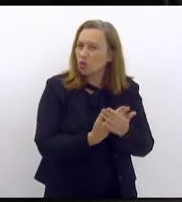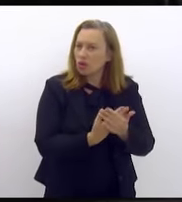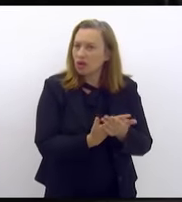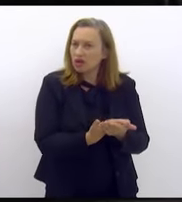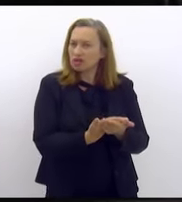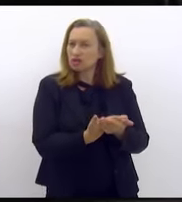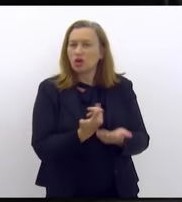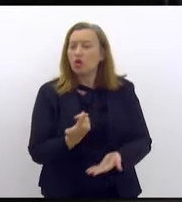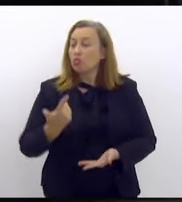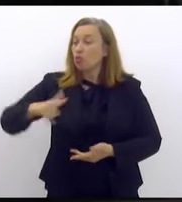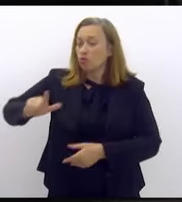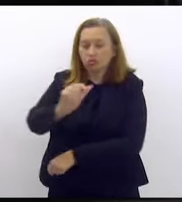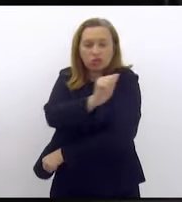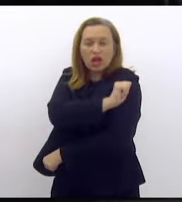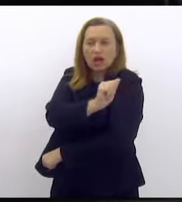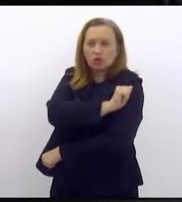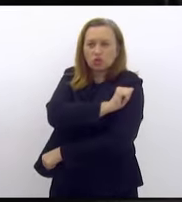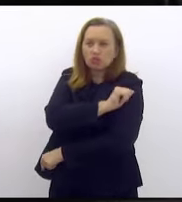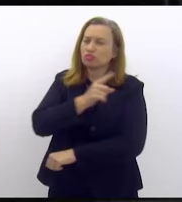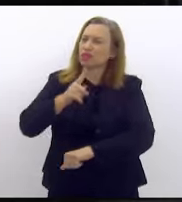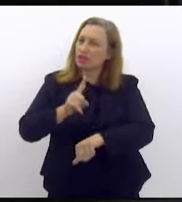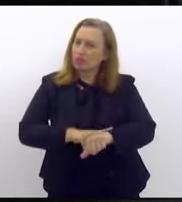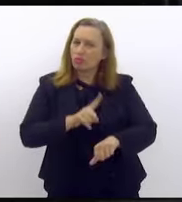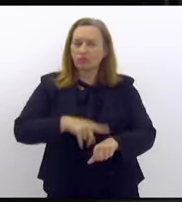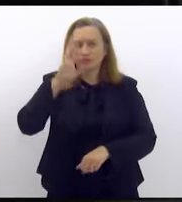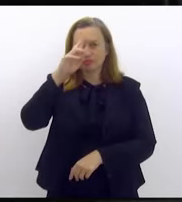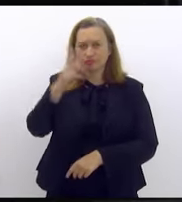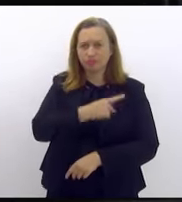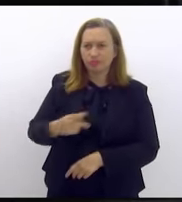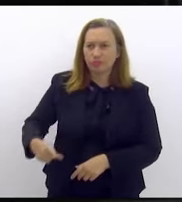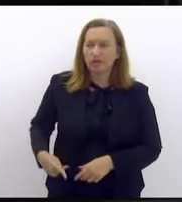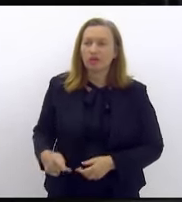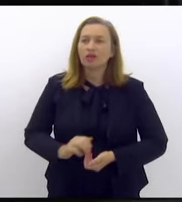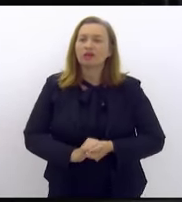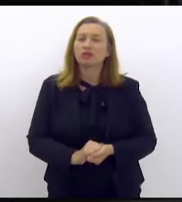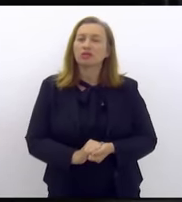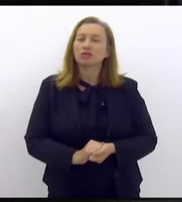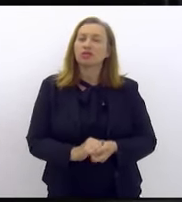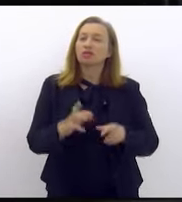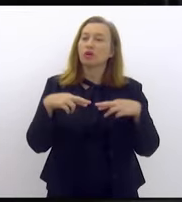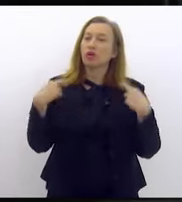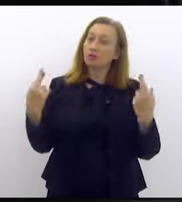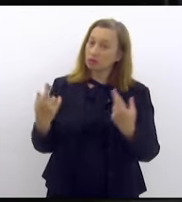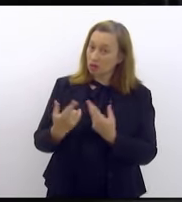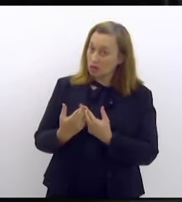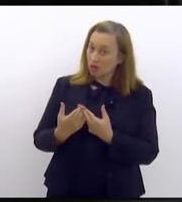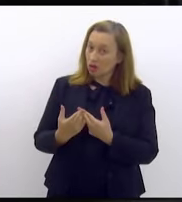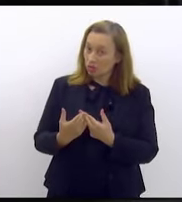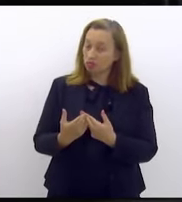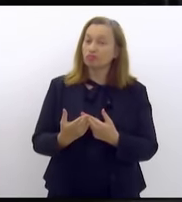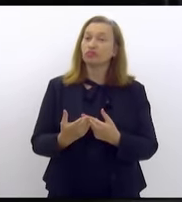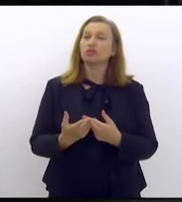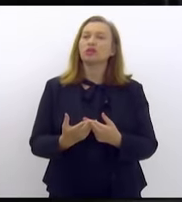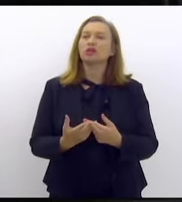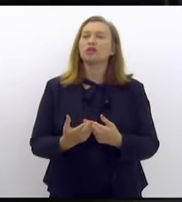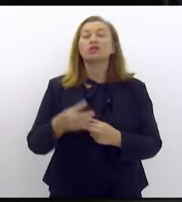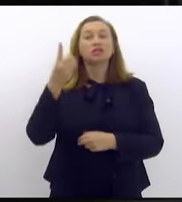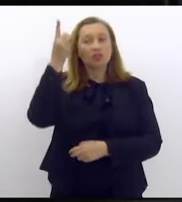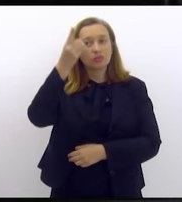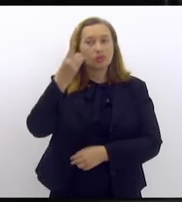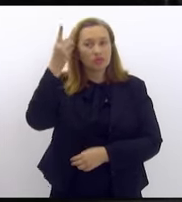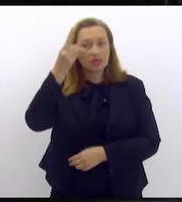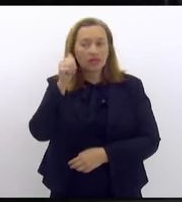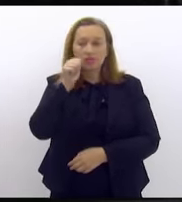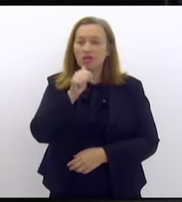cometidas por outros alunos. Naquele momento, senhor presidente, fizemos essa reunião entre os deputados e as